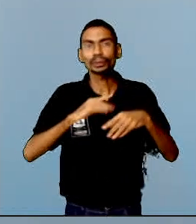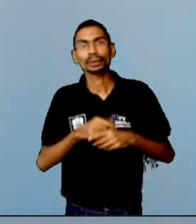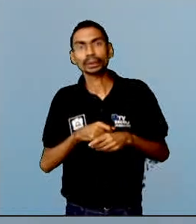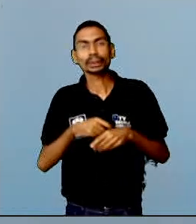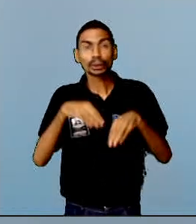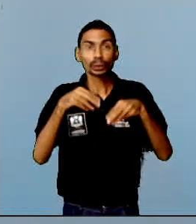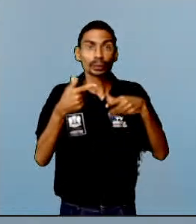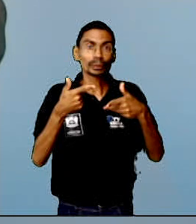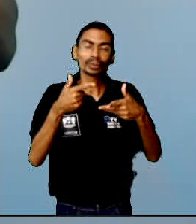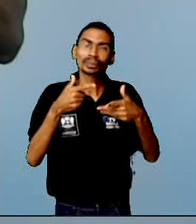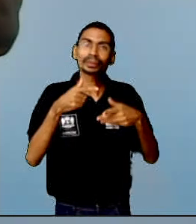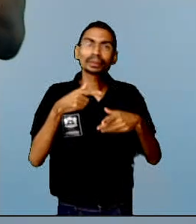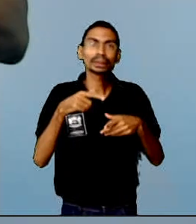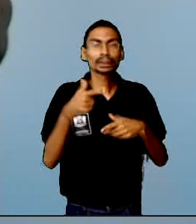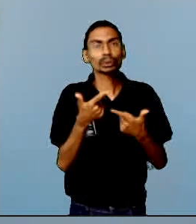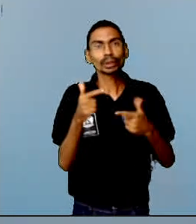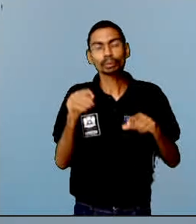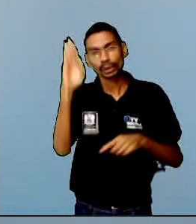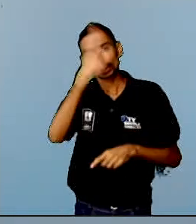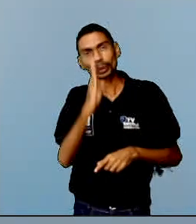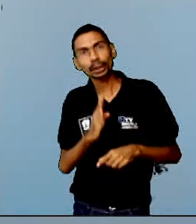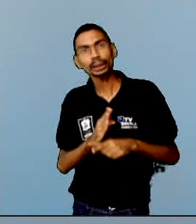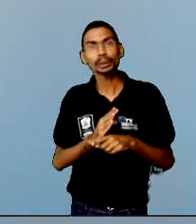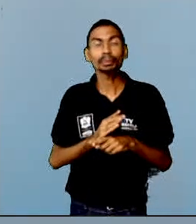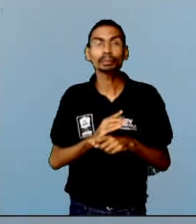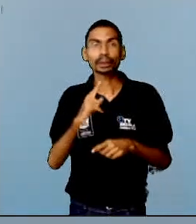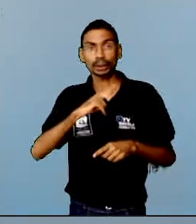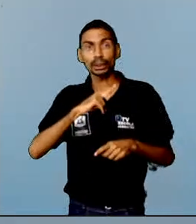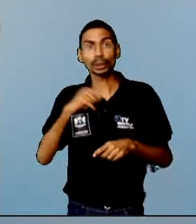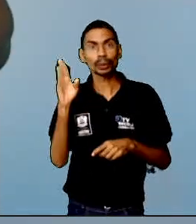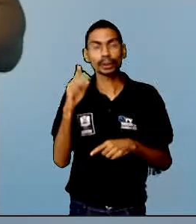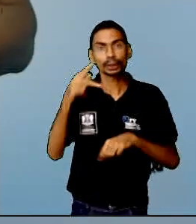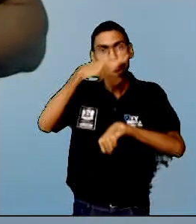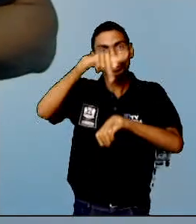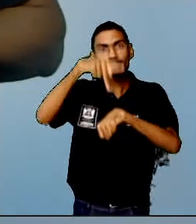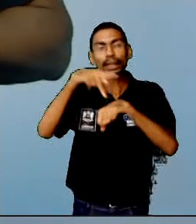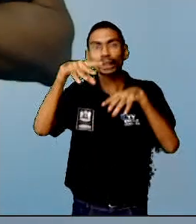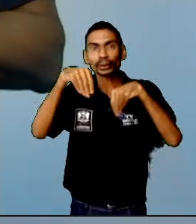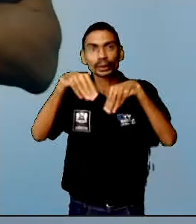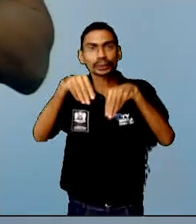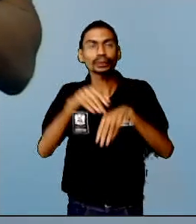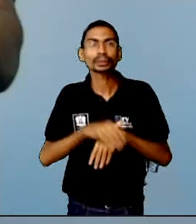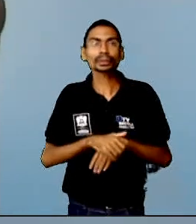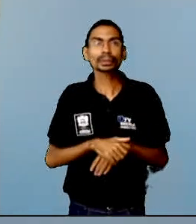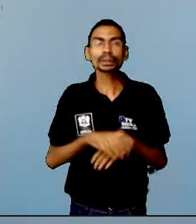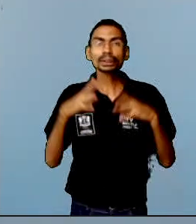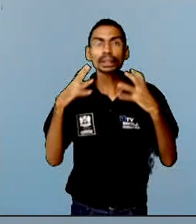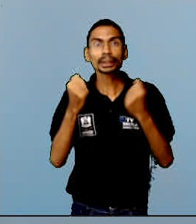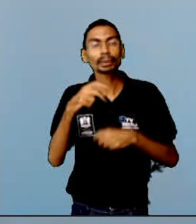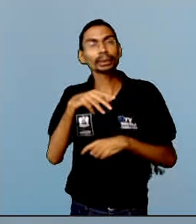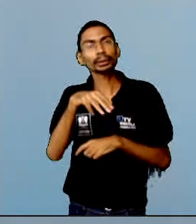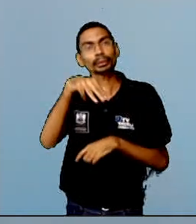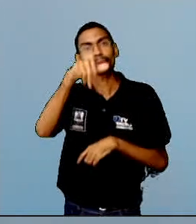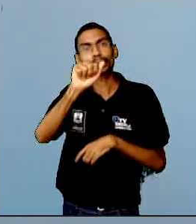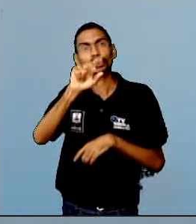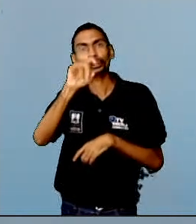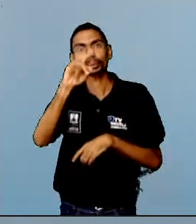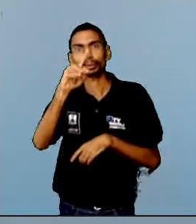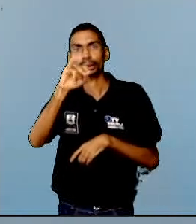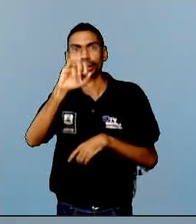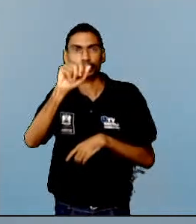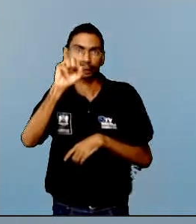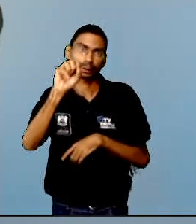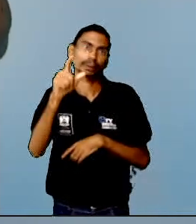Austrália. Então, eles são animais marsupiais. Agora, eu queria destacar junto com vocês, eu acredito que